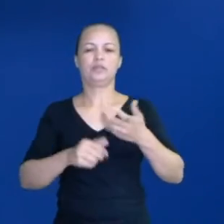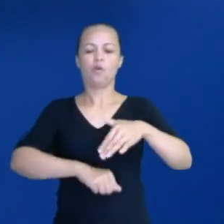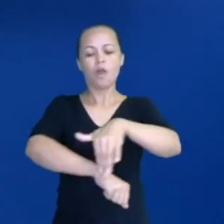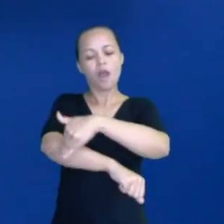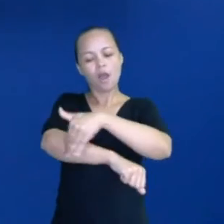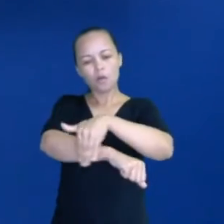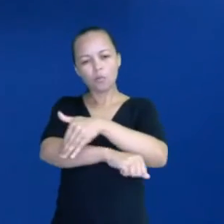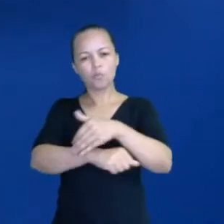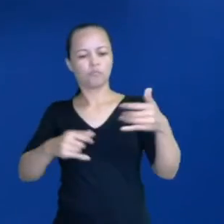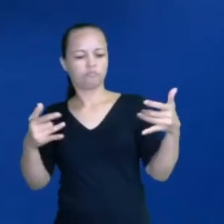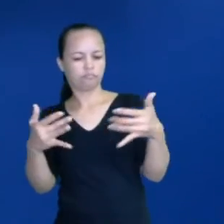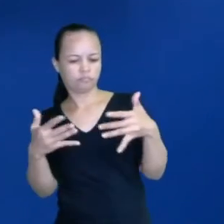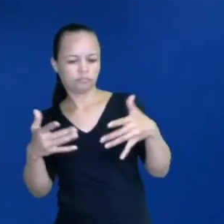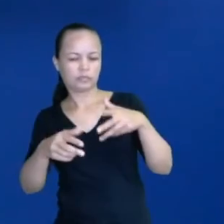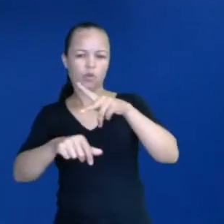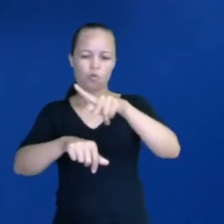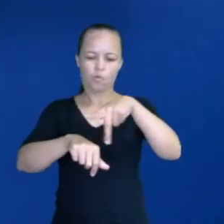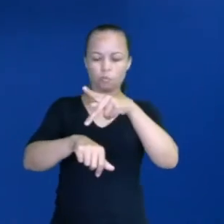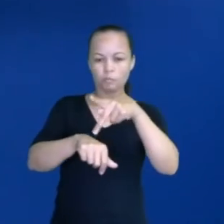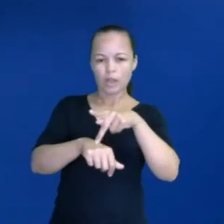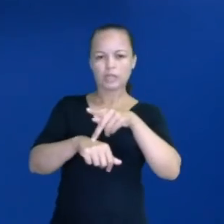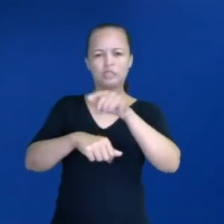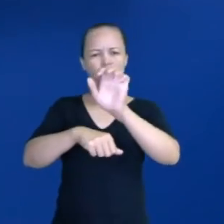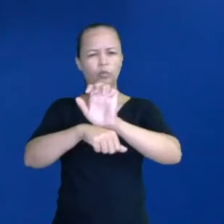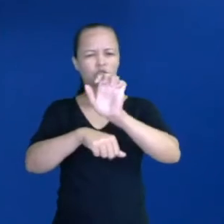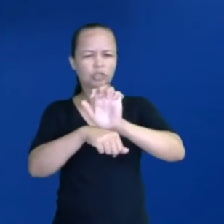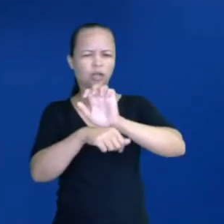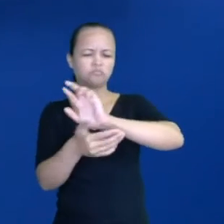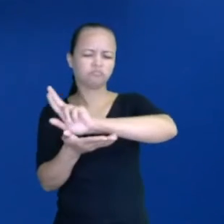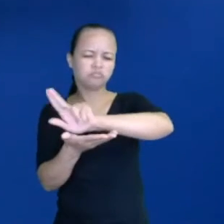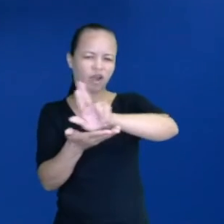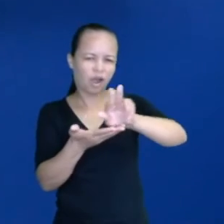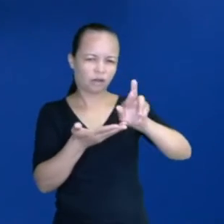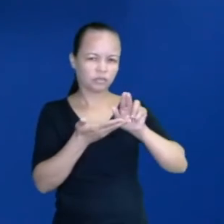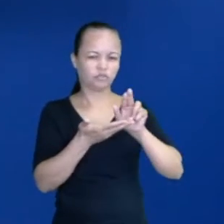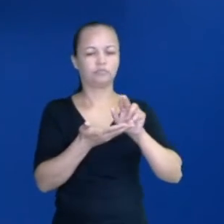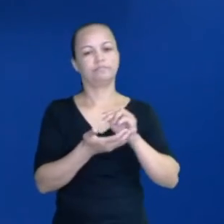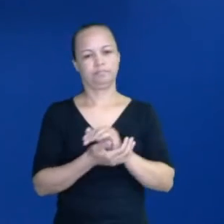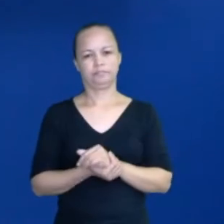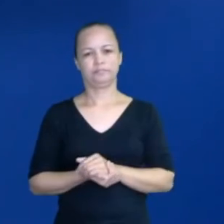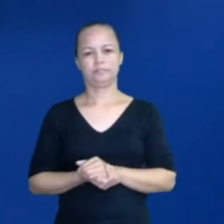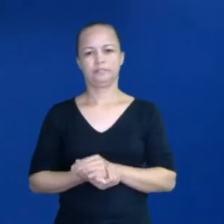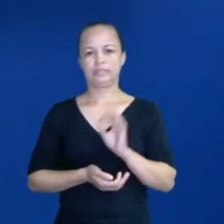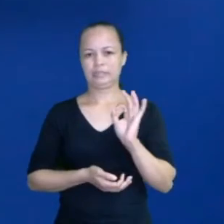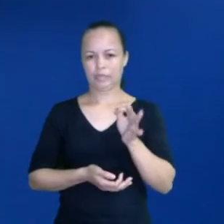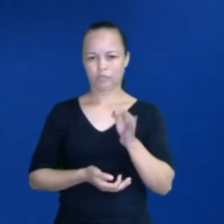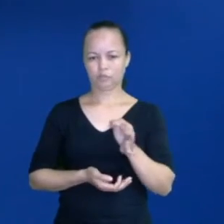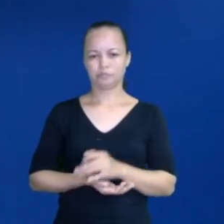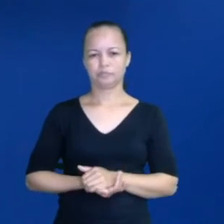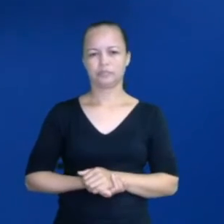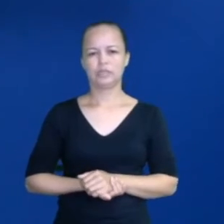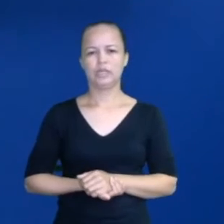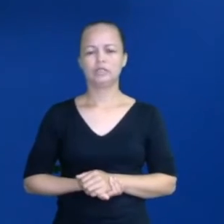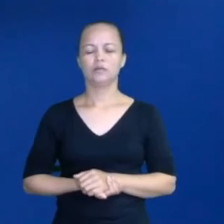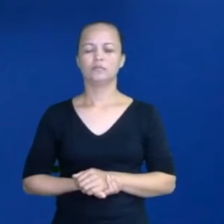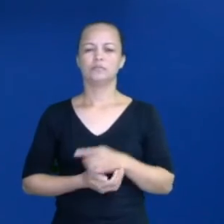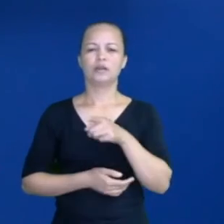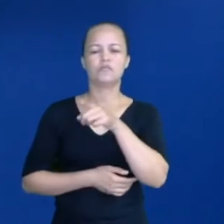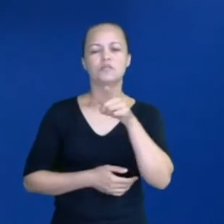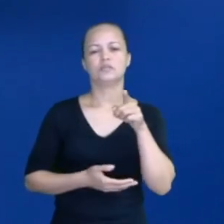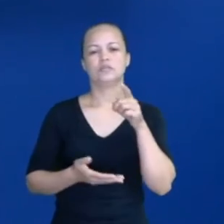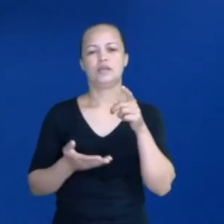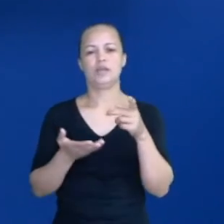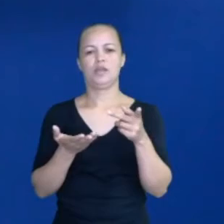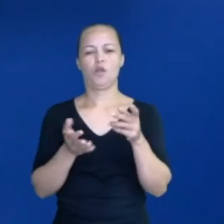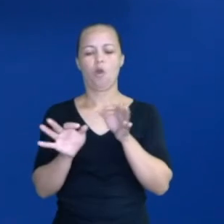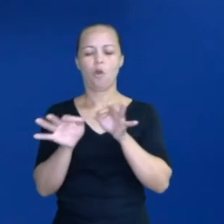uma cidade, um país, um estado, etc. Certo? Então, para você elaborar um bom mapa,